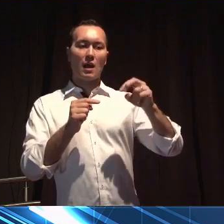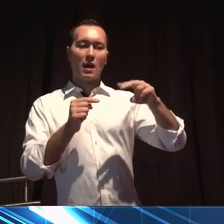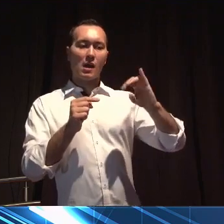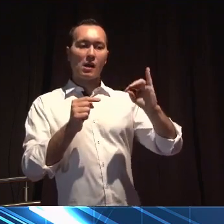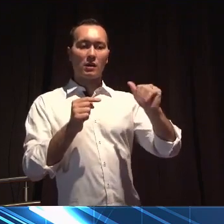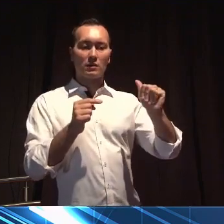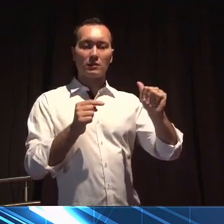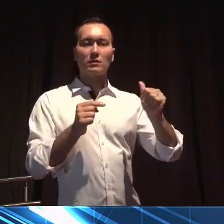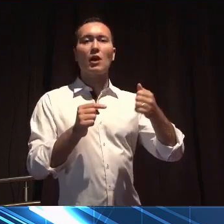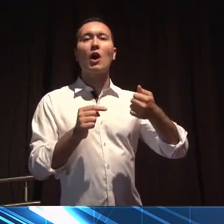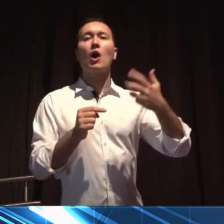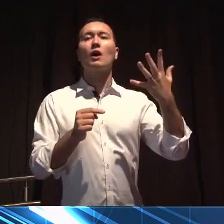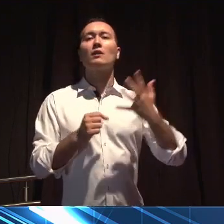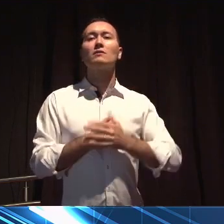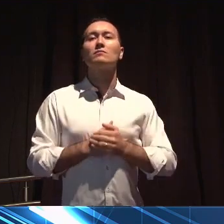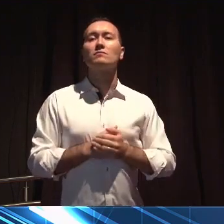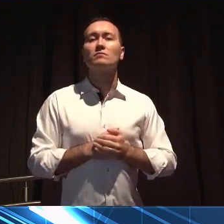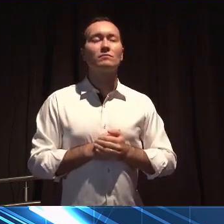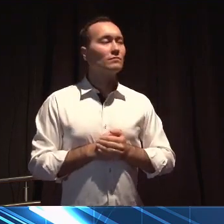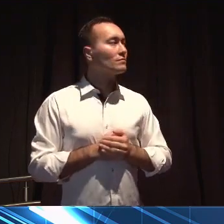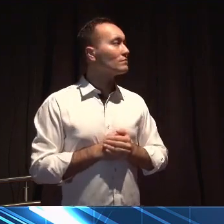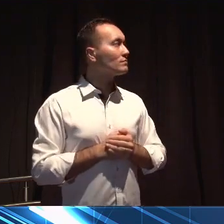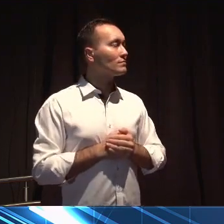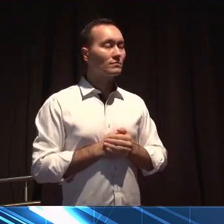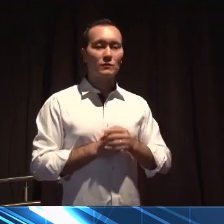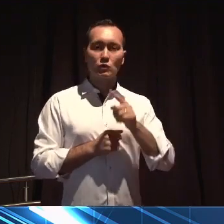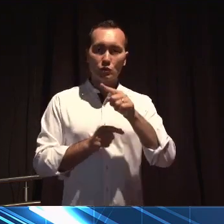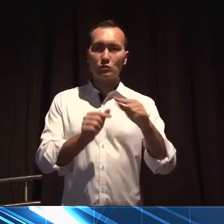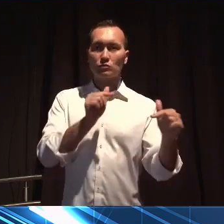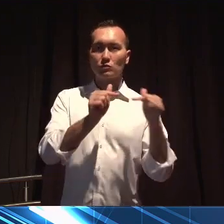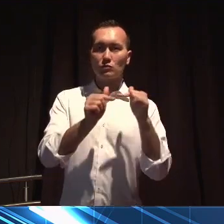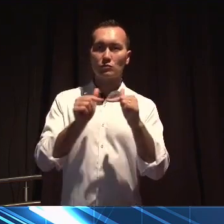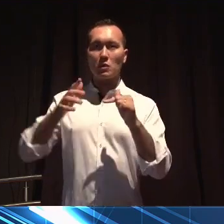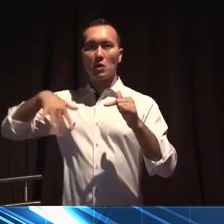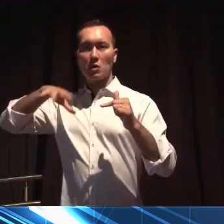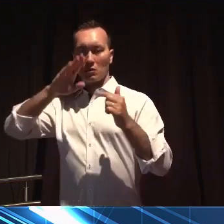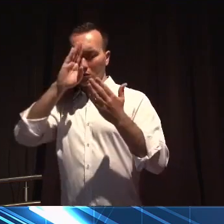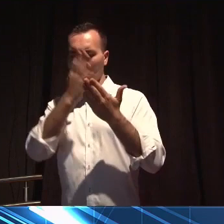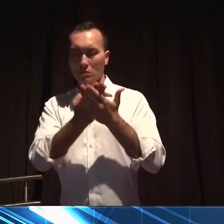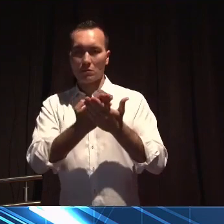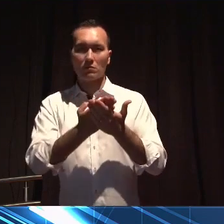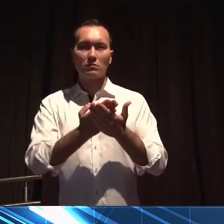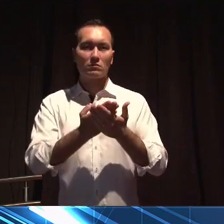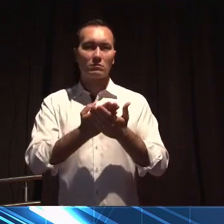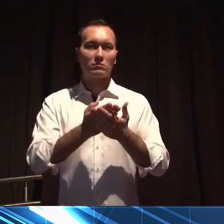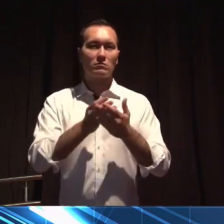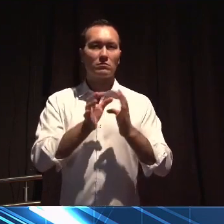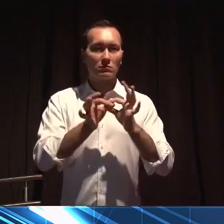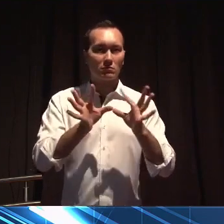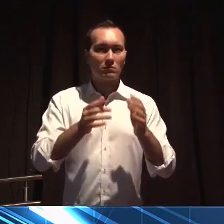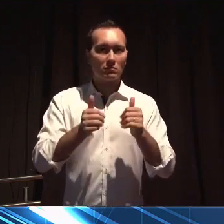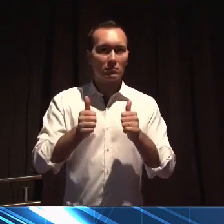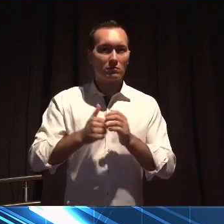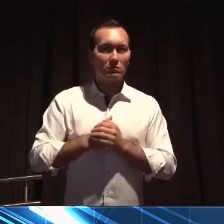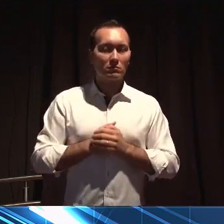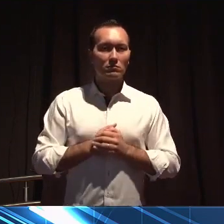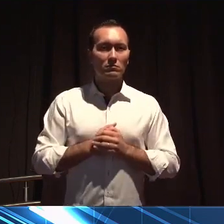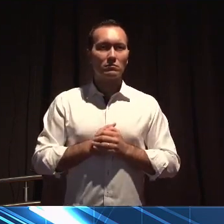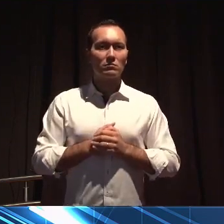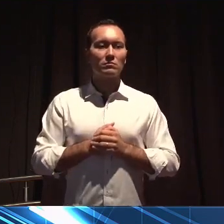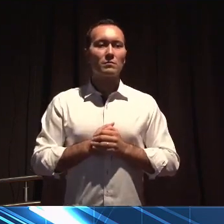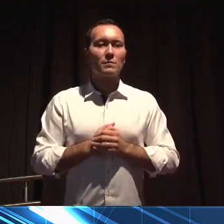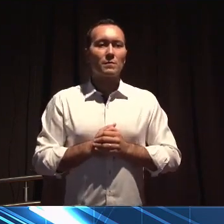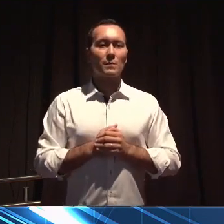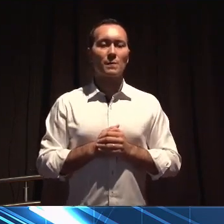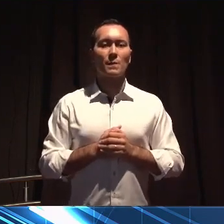gente está no nosso target ali, né? Nosso serviço é confiável, ele está disponível, nossas funcionalidades estão disponíveis. E tipo, deu um incidente,